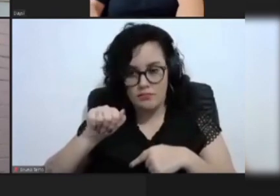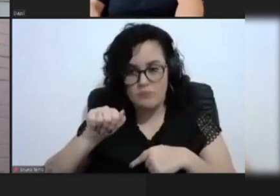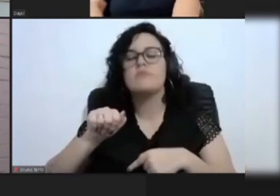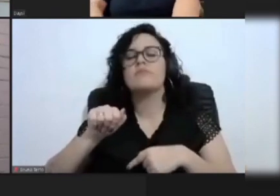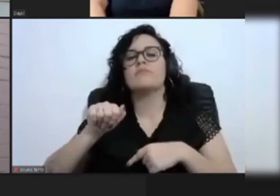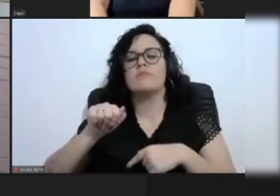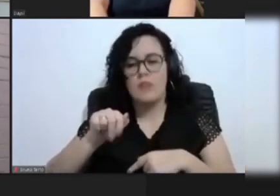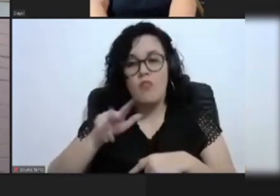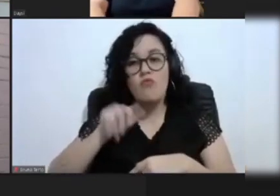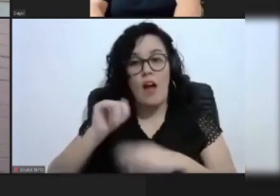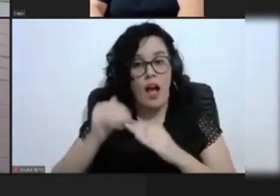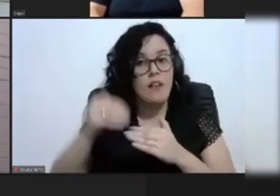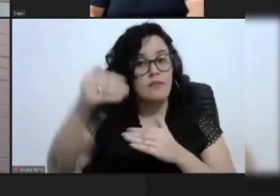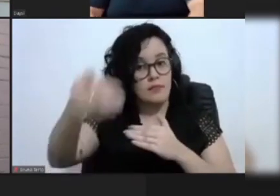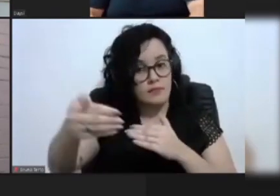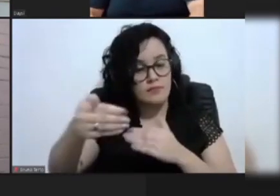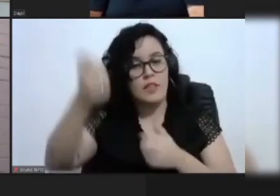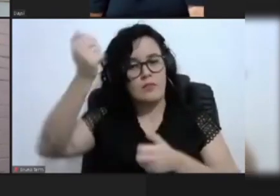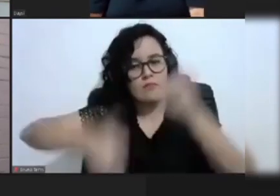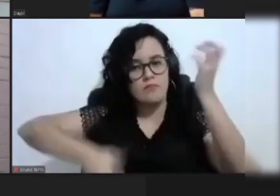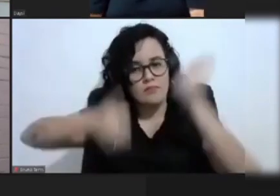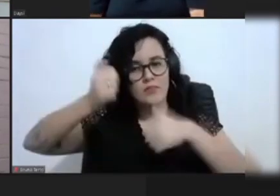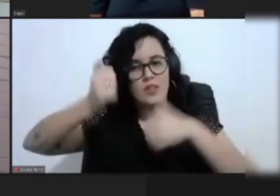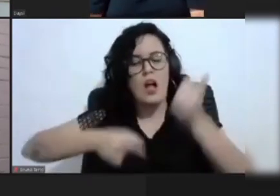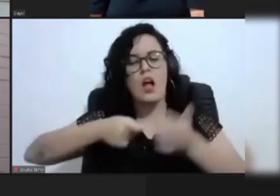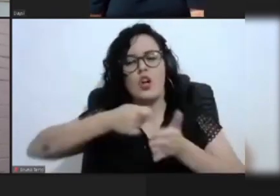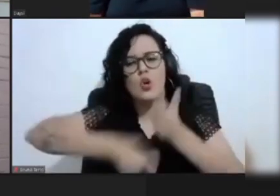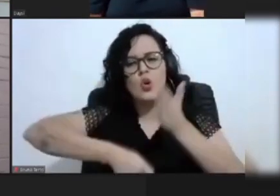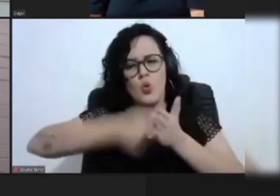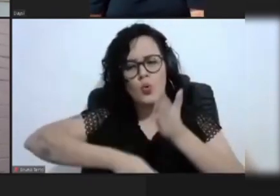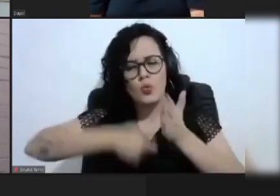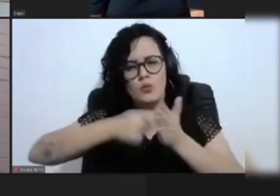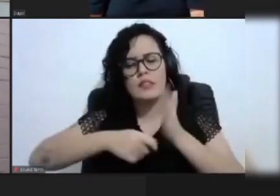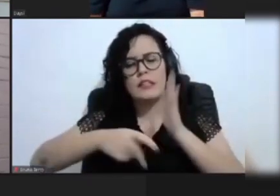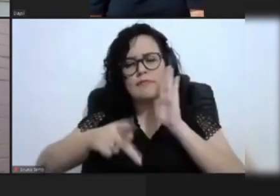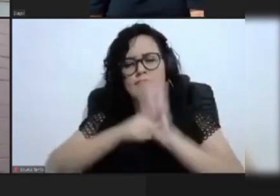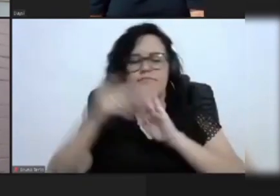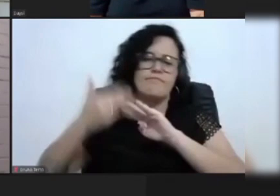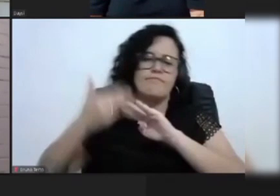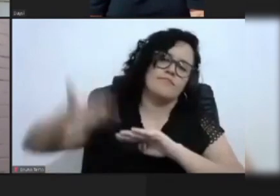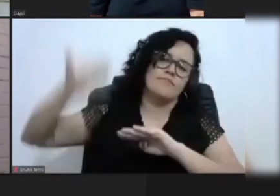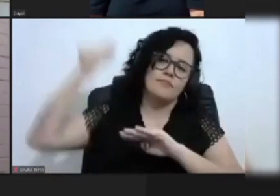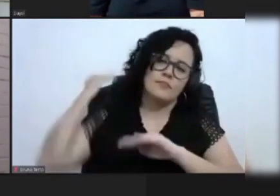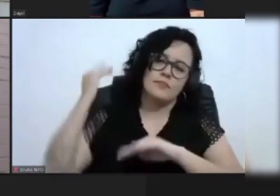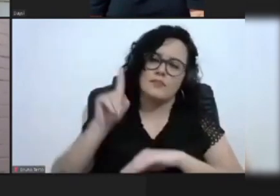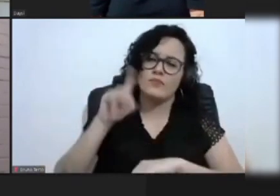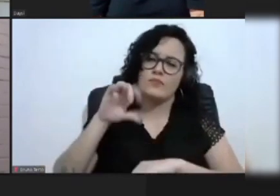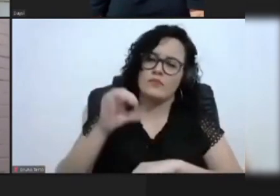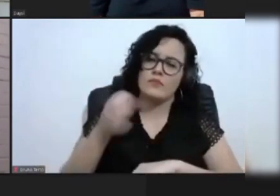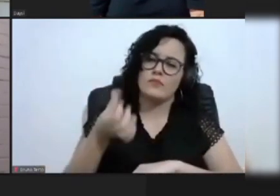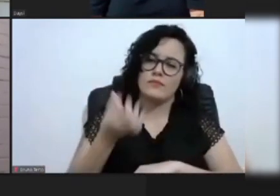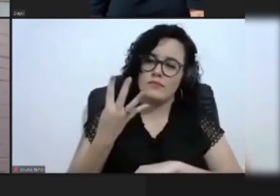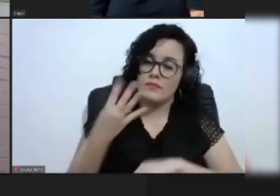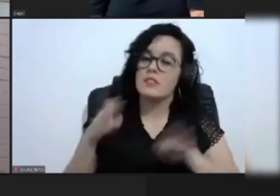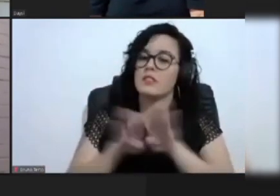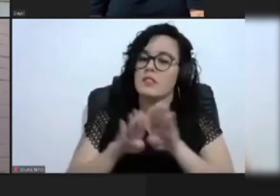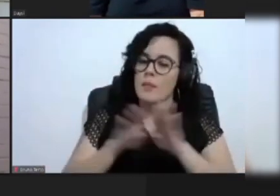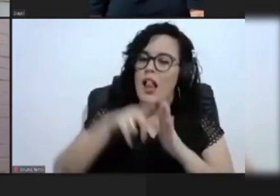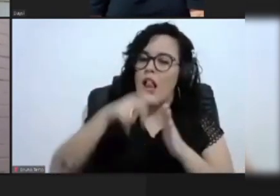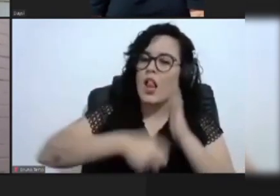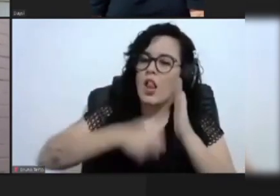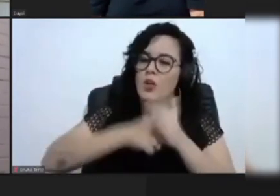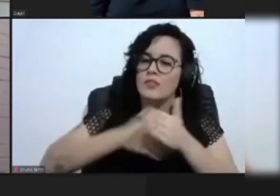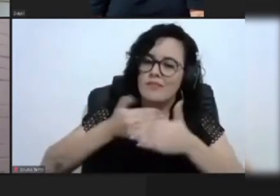e contar essa história de luta durante o regime militar e essa luta pelo recomeço, né,